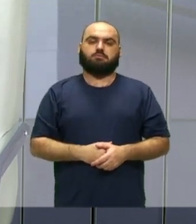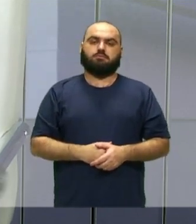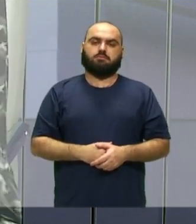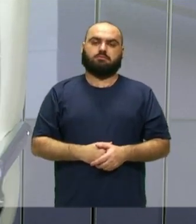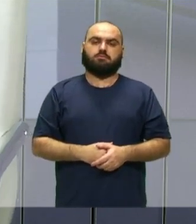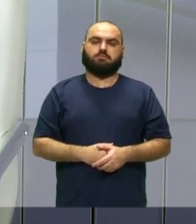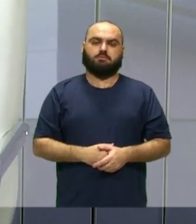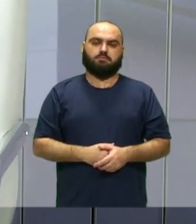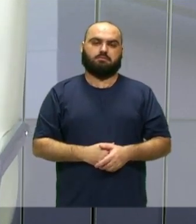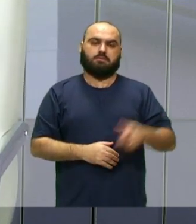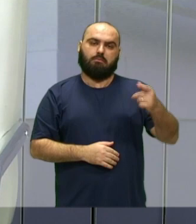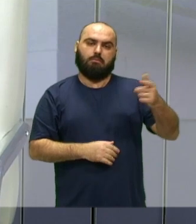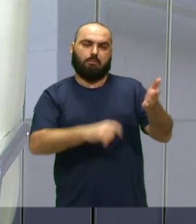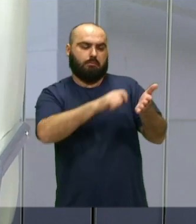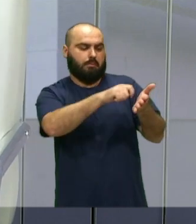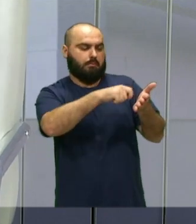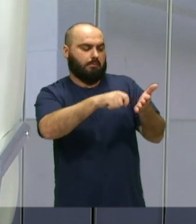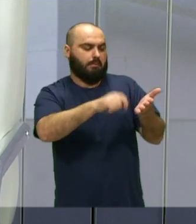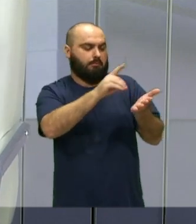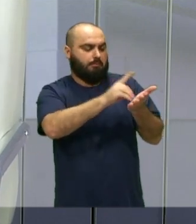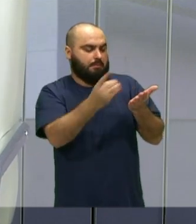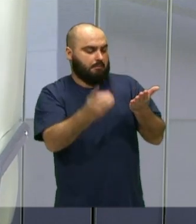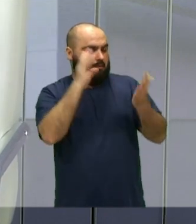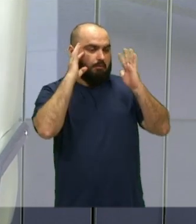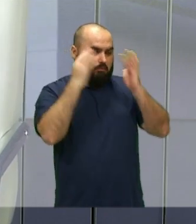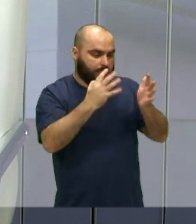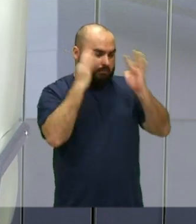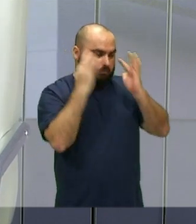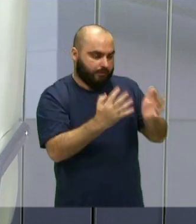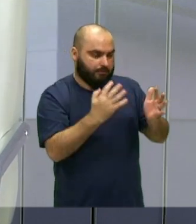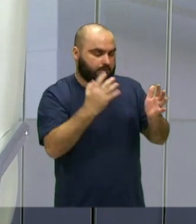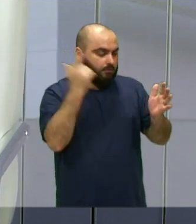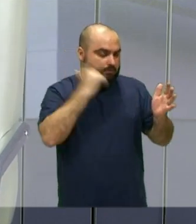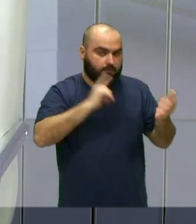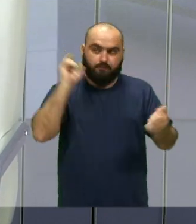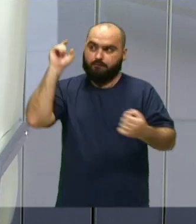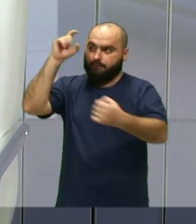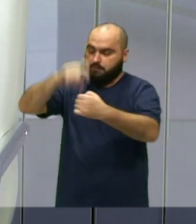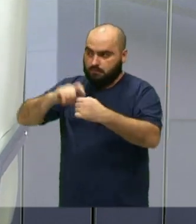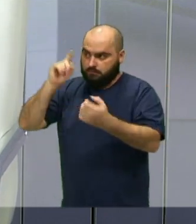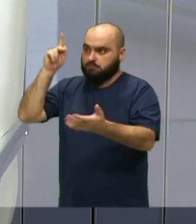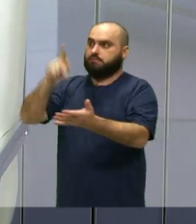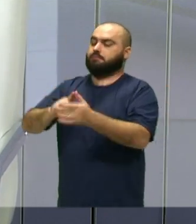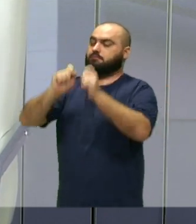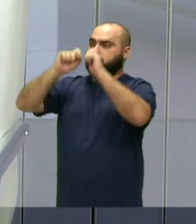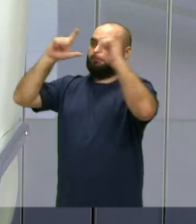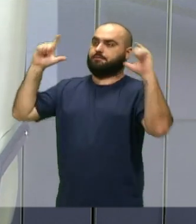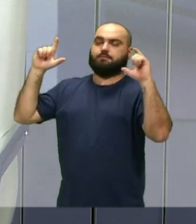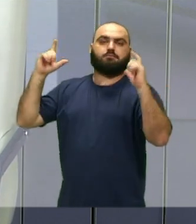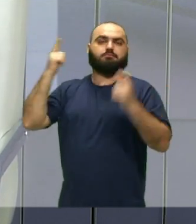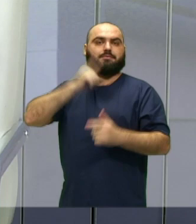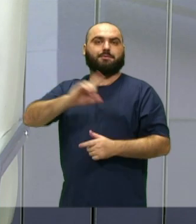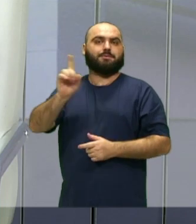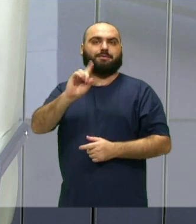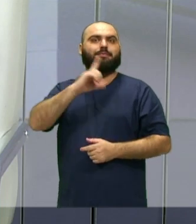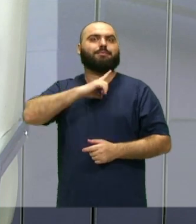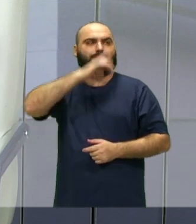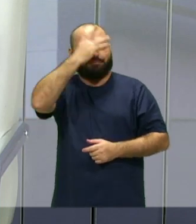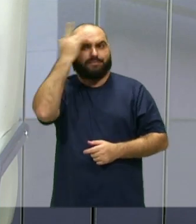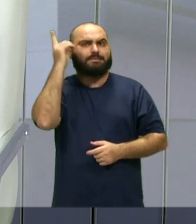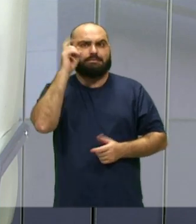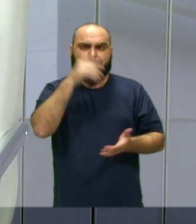fria do que está escrito exatamente ali na Bíblia e não consegue voltar para a realidade, né? E a realidade, infelizmente,